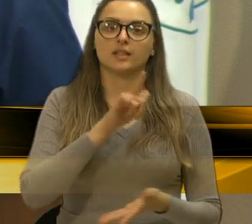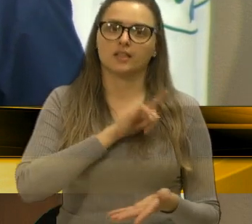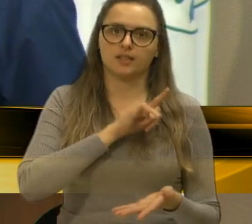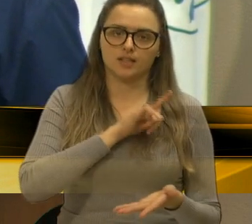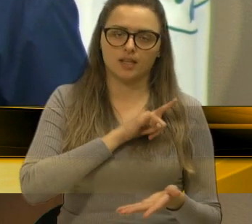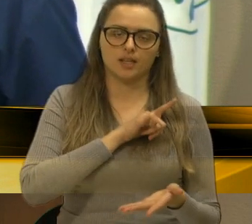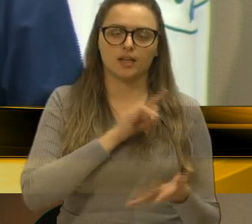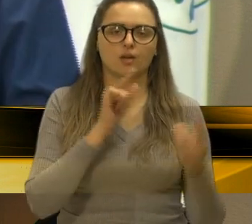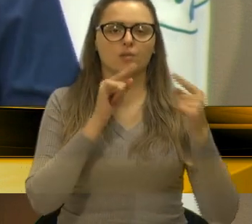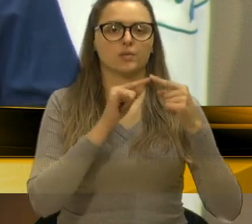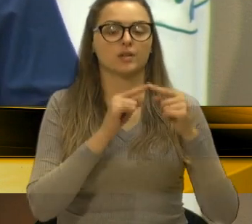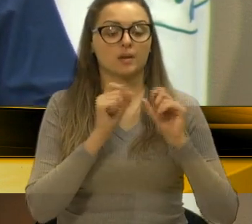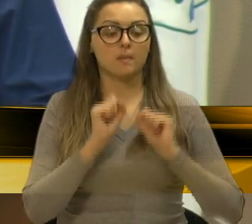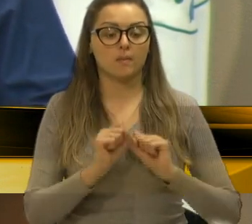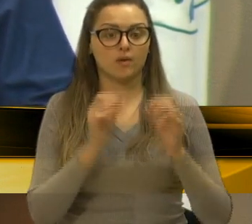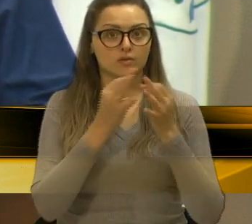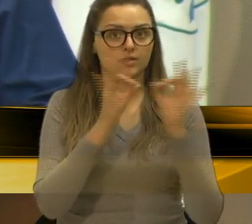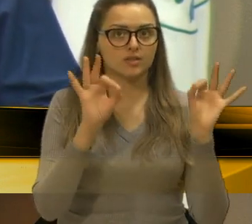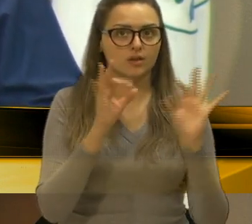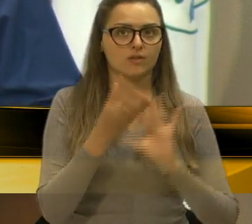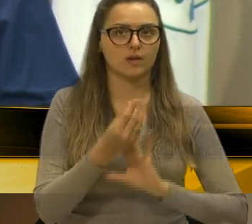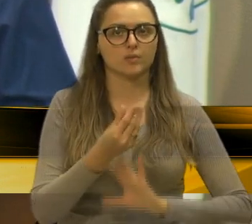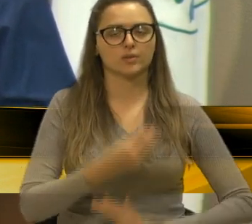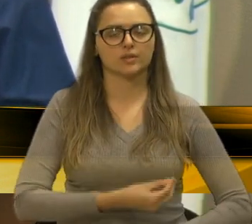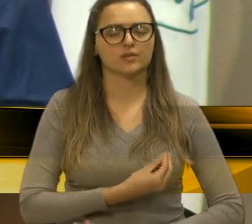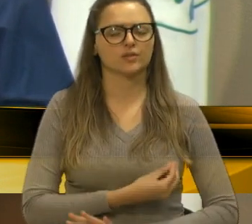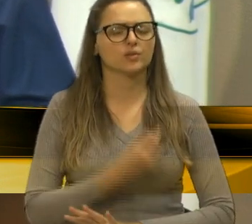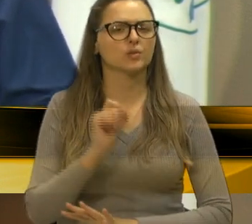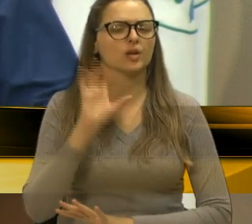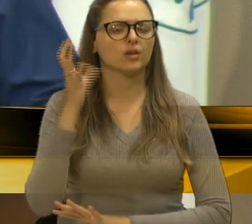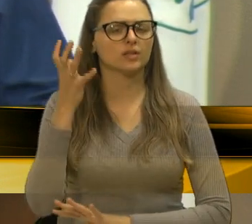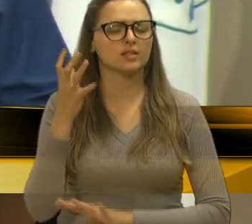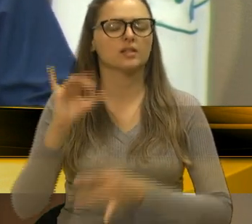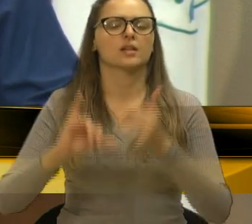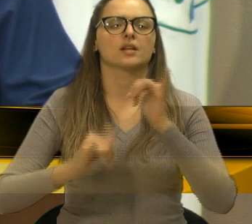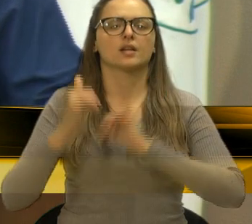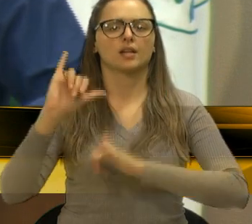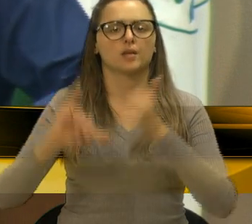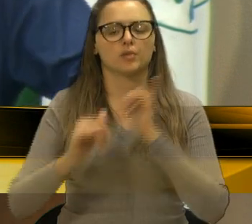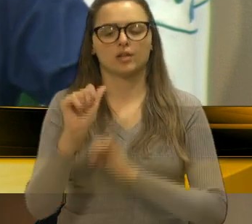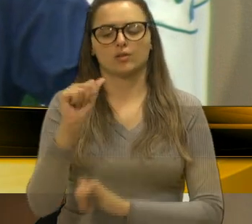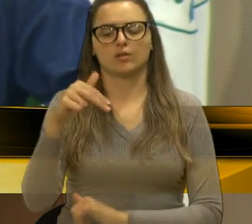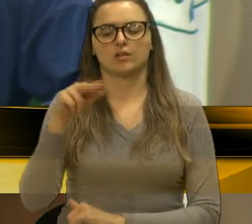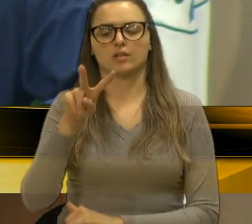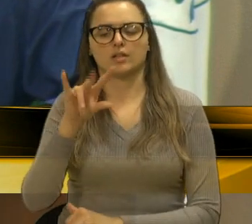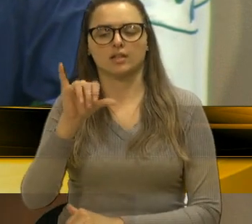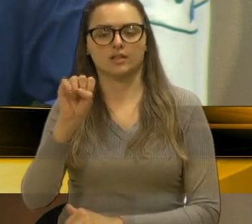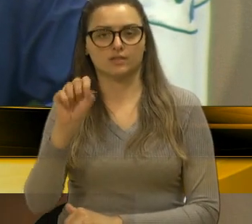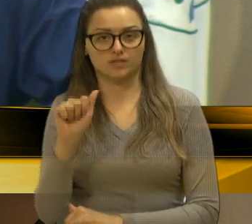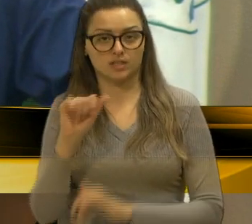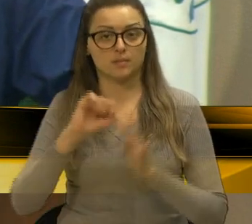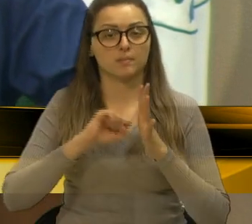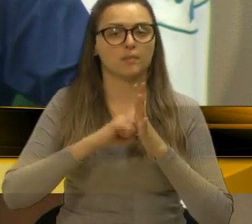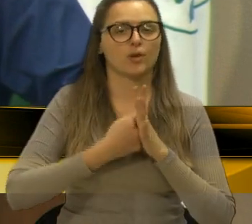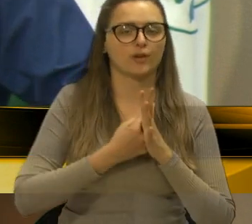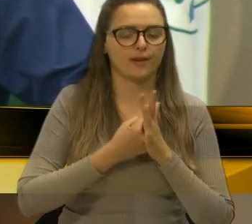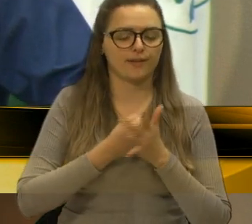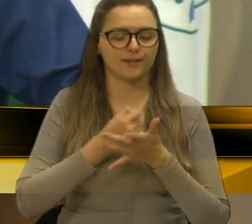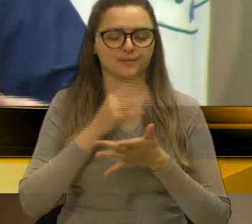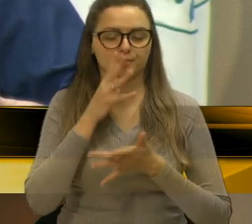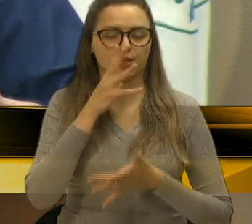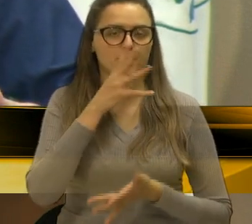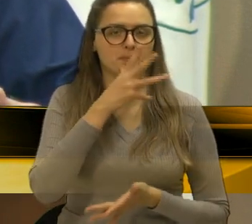padrões, que poderia salvar muitas vidas, normalmente laboratórios, Anvisa e tudo mais dificultam muito para o acesso